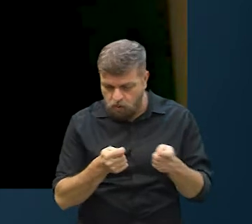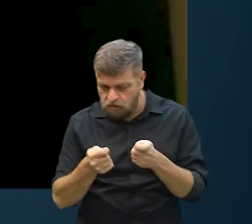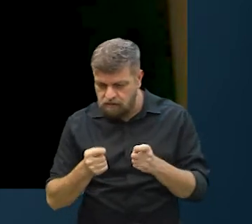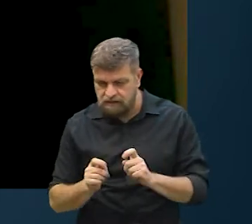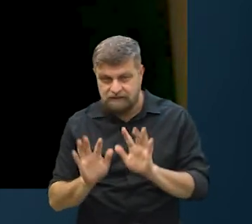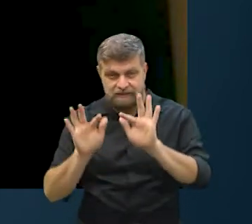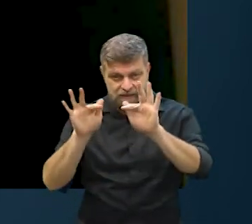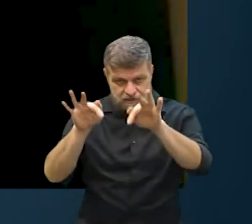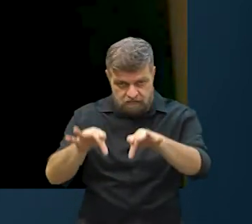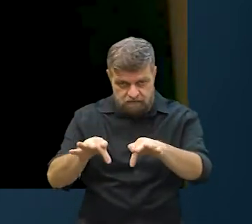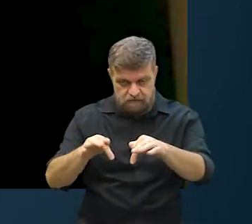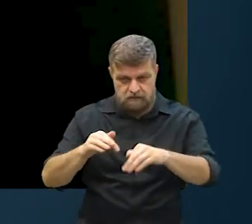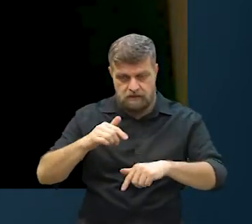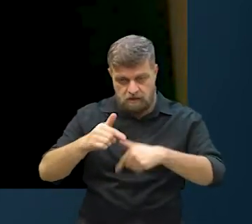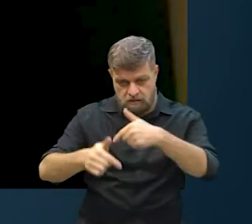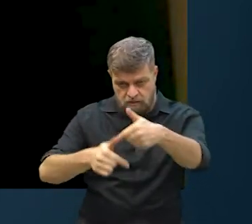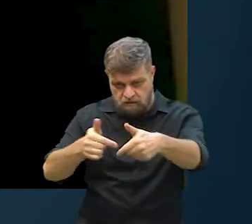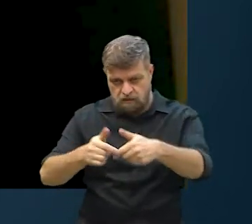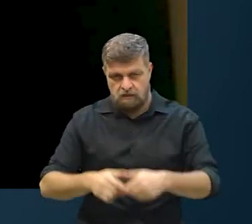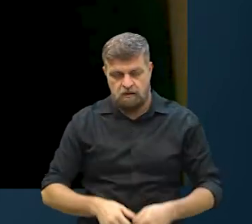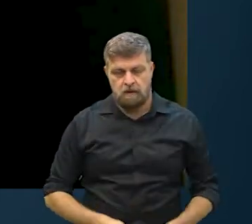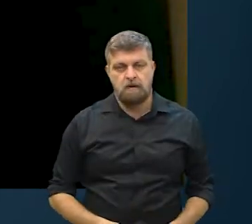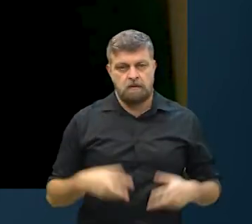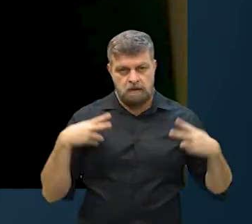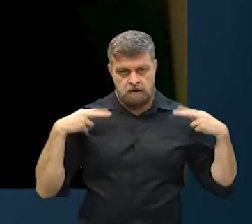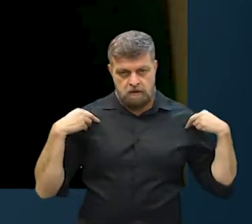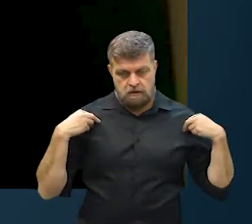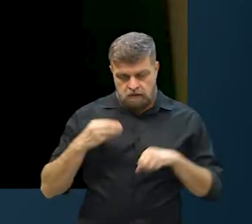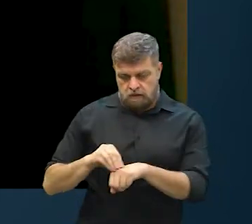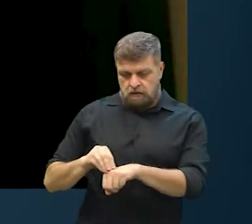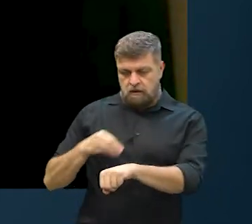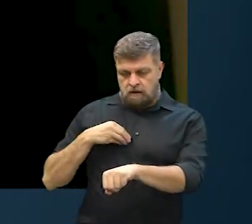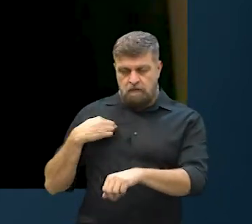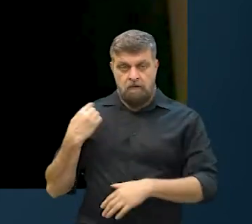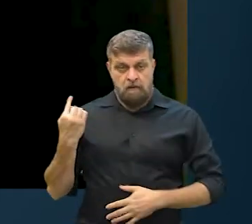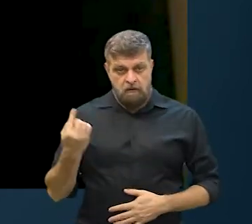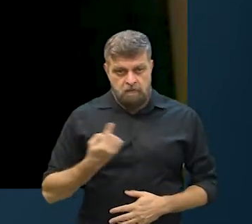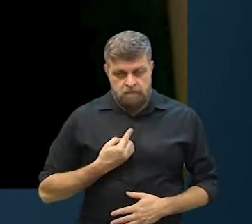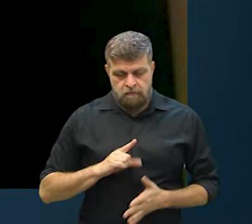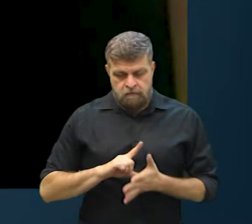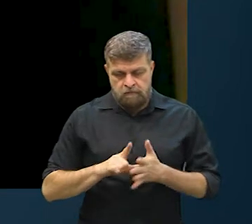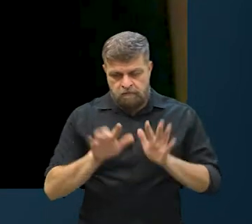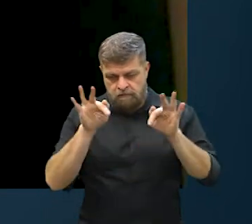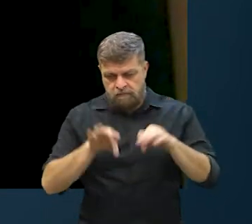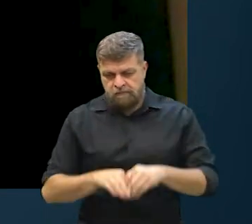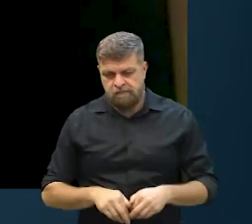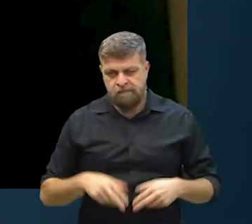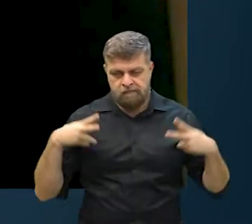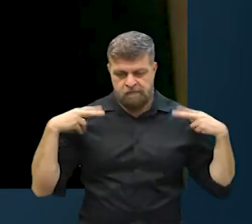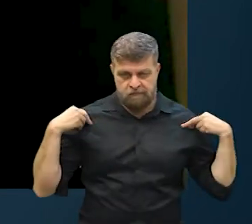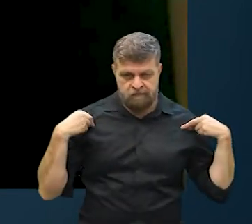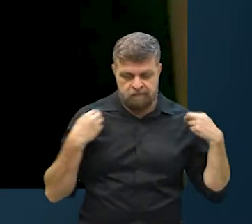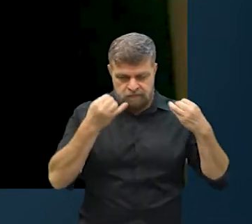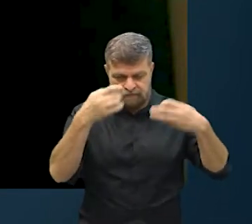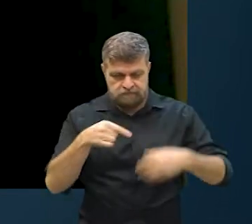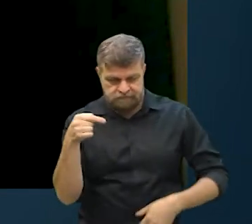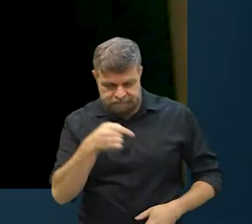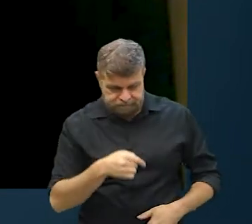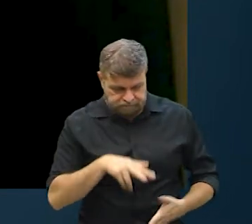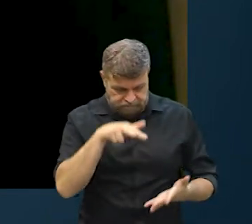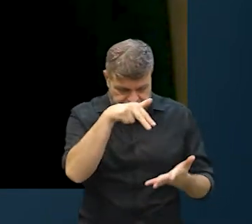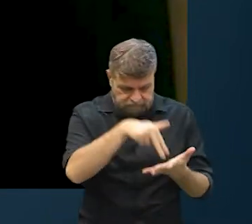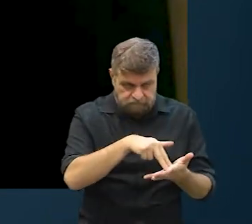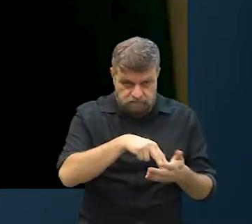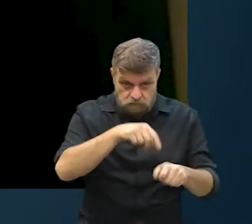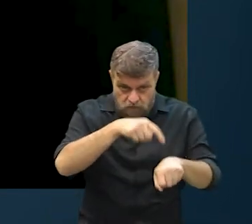cronoanalisar até o término daquela carga, dado pelo próprio motorista, e no final ele avalia aquele chapa, se ele chegou no